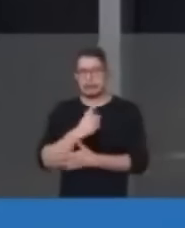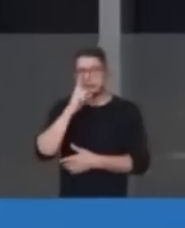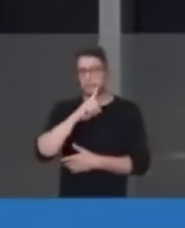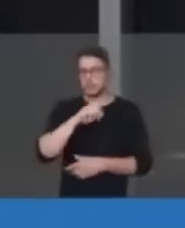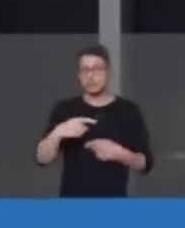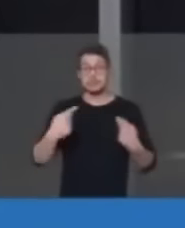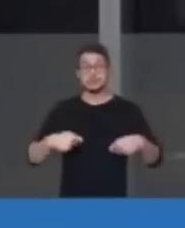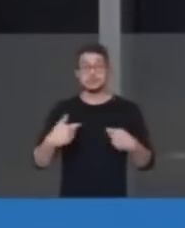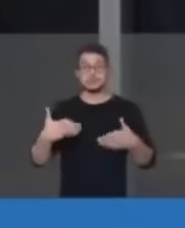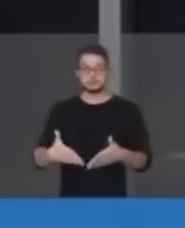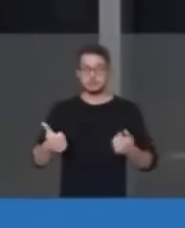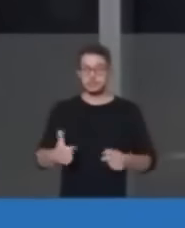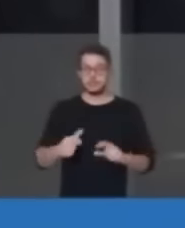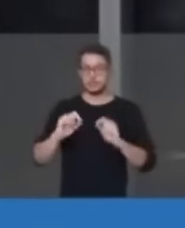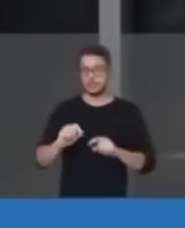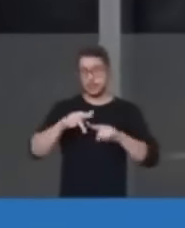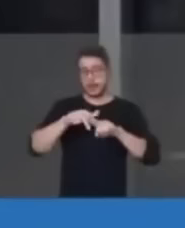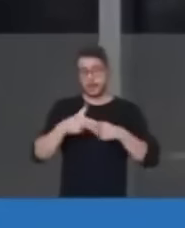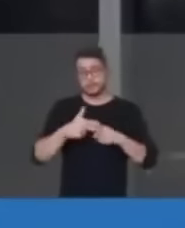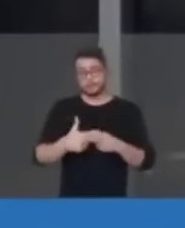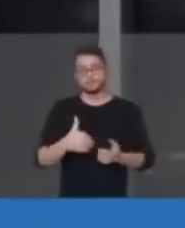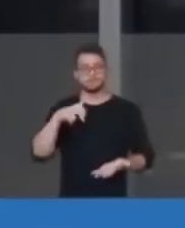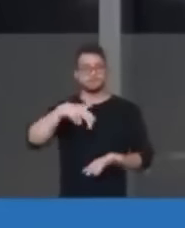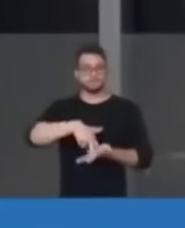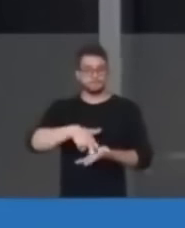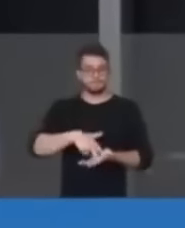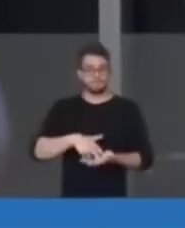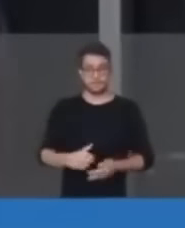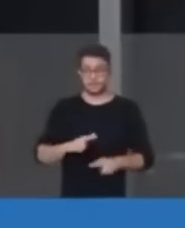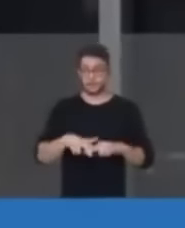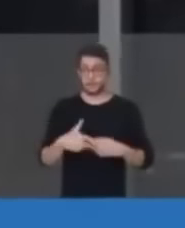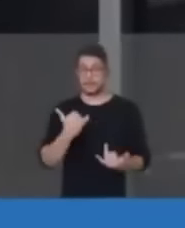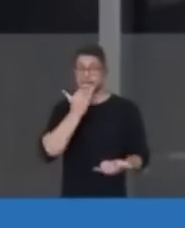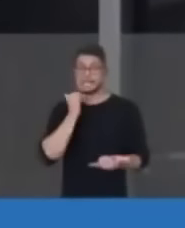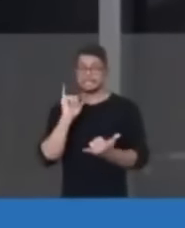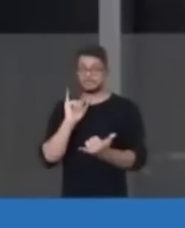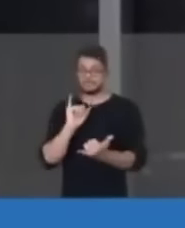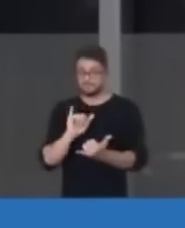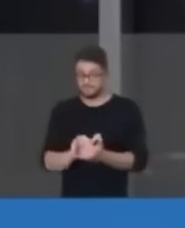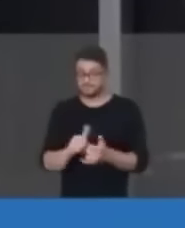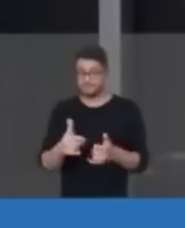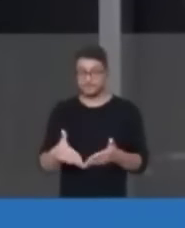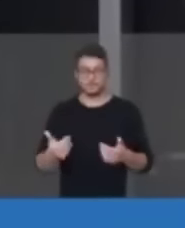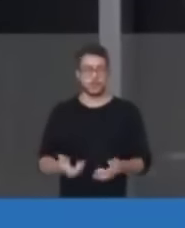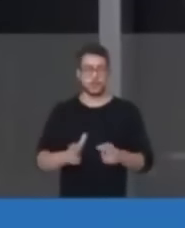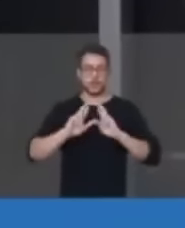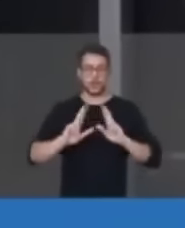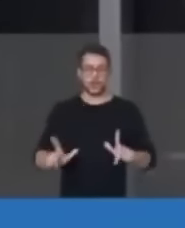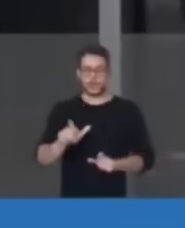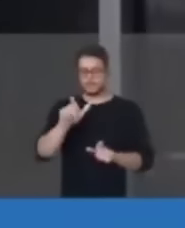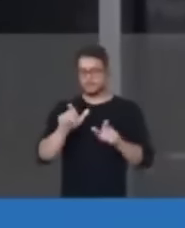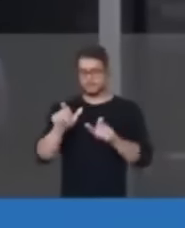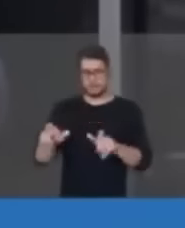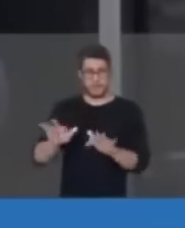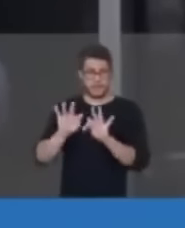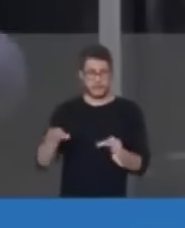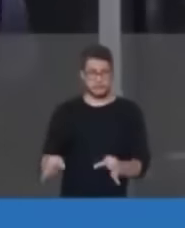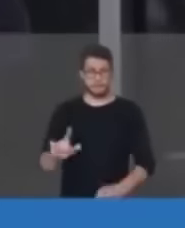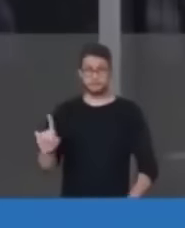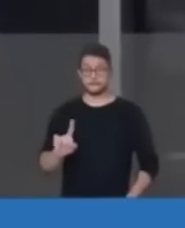Anistia porque no fundo essa Anistia que se propõe não é para esses que participaram desses atos mas